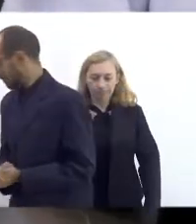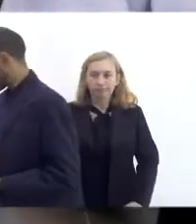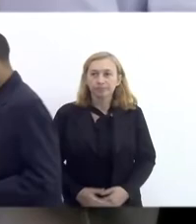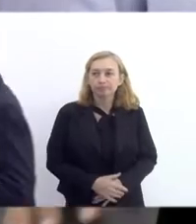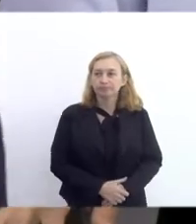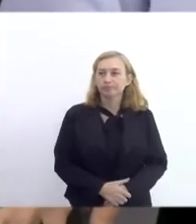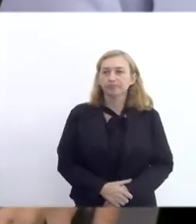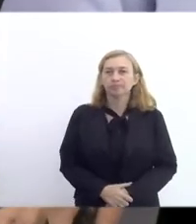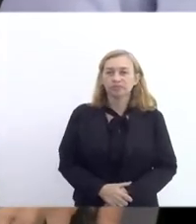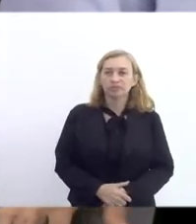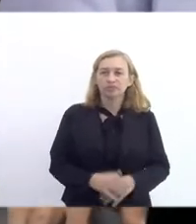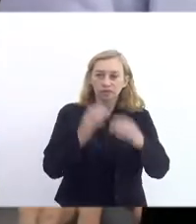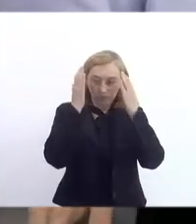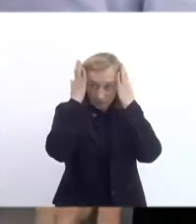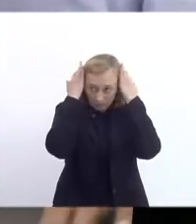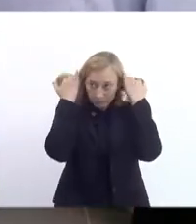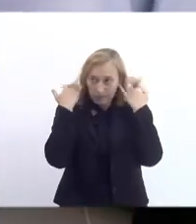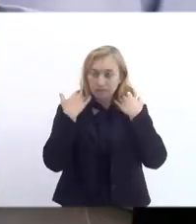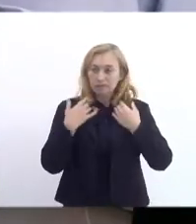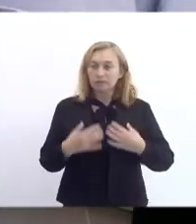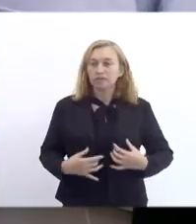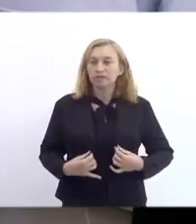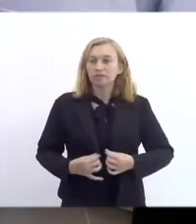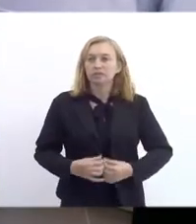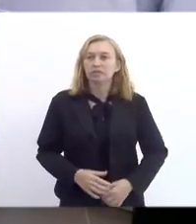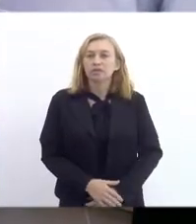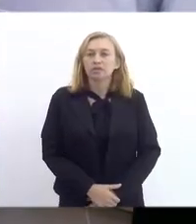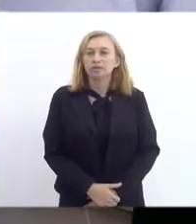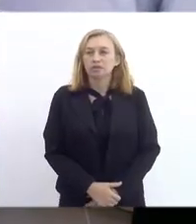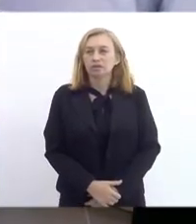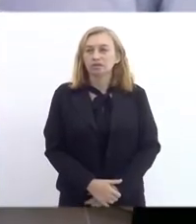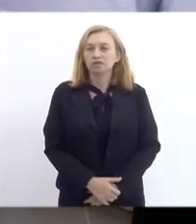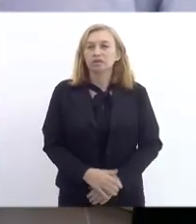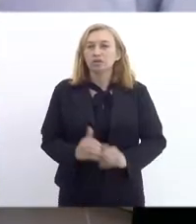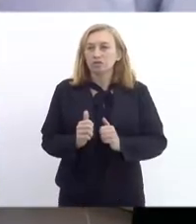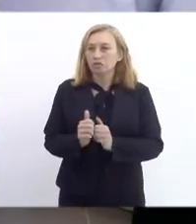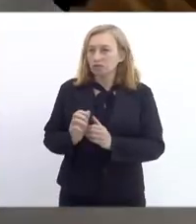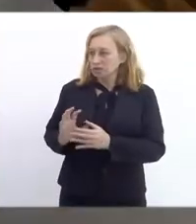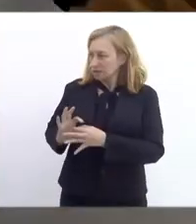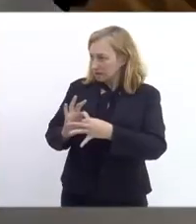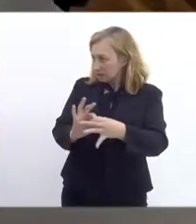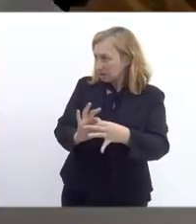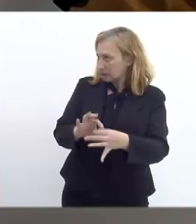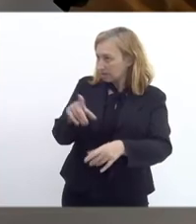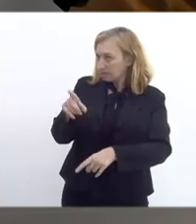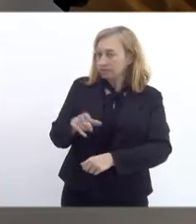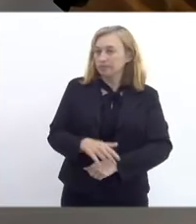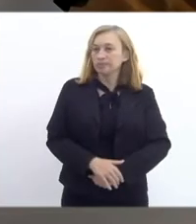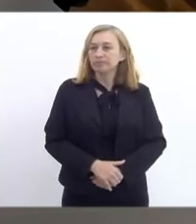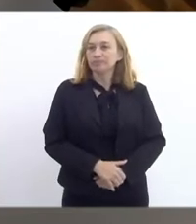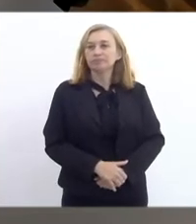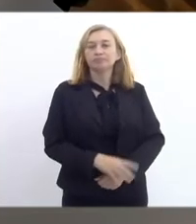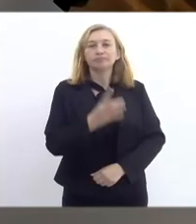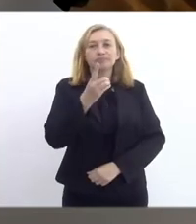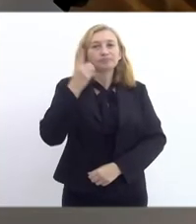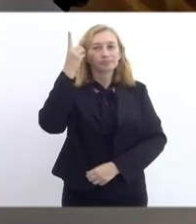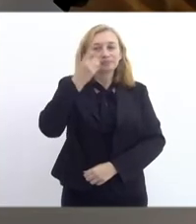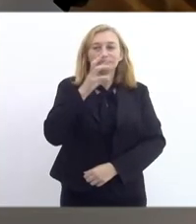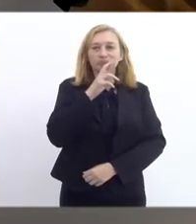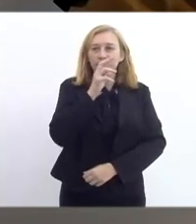lei, apartada assim, e reconheça o outro dia. Eu vou nessa linha, deputado Amorim,